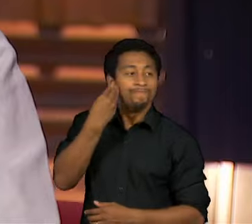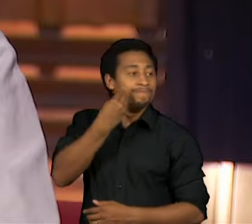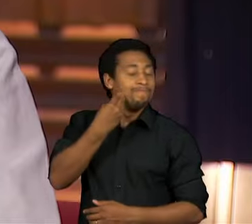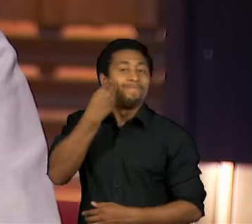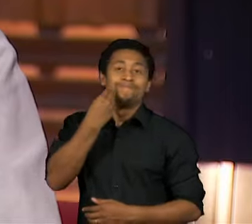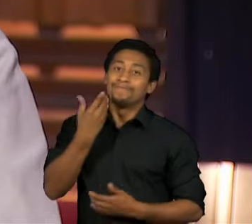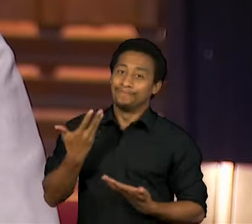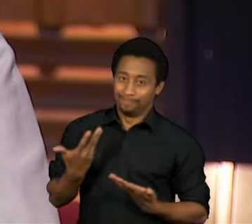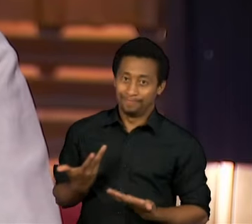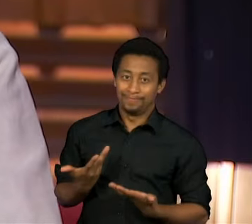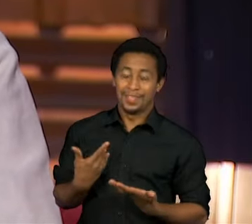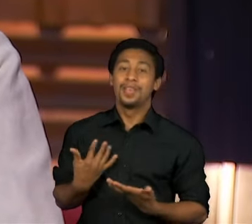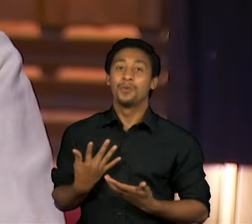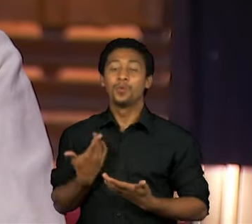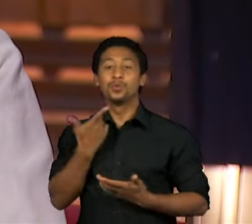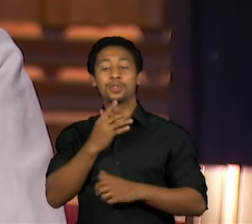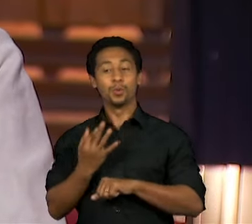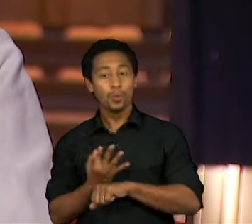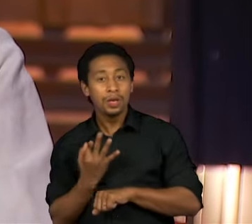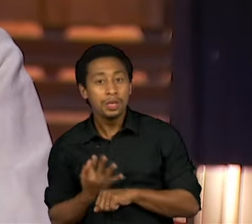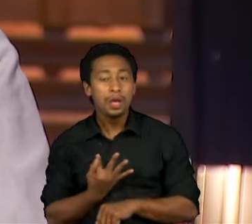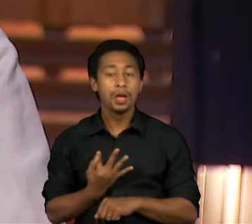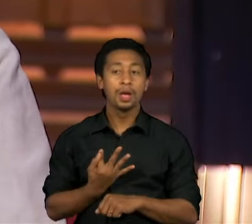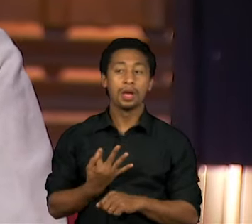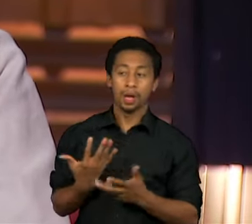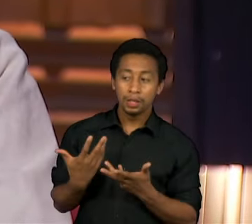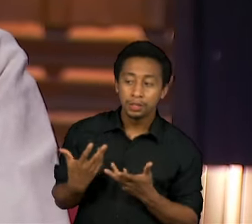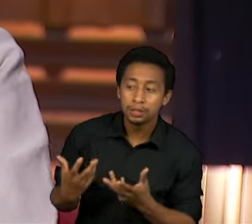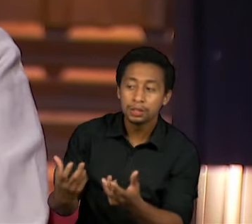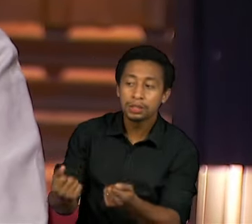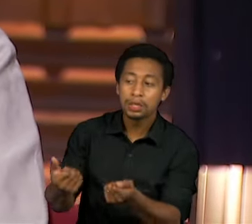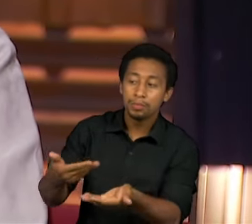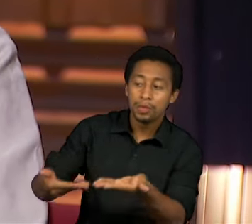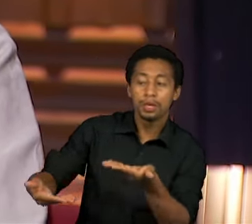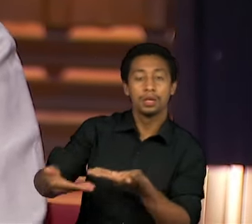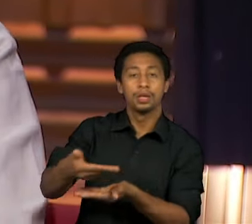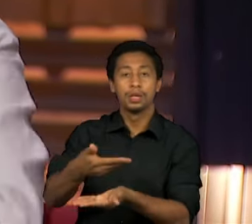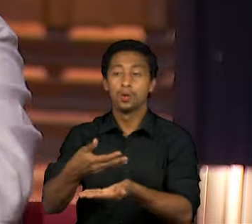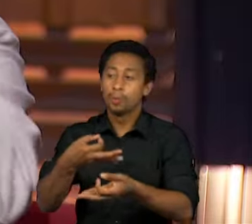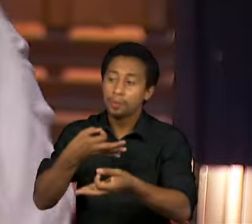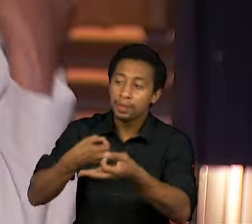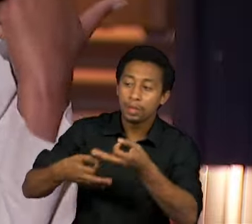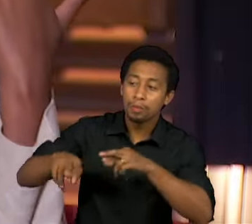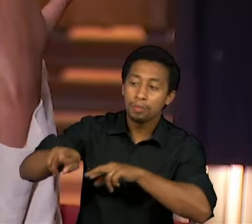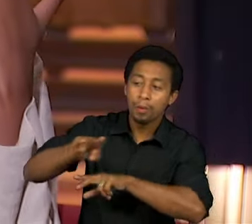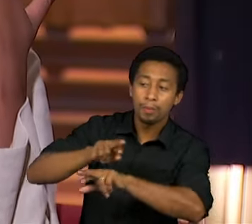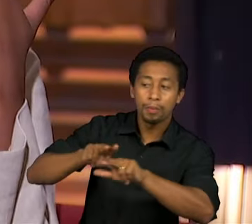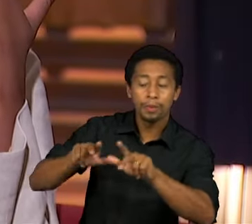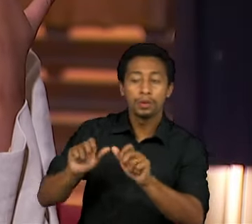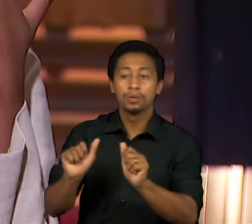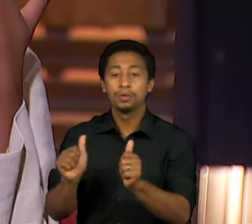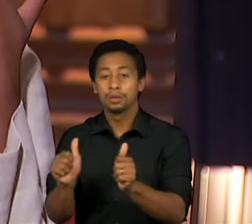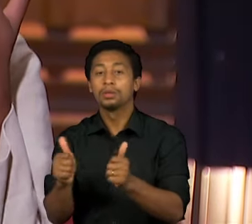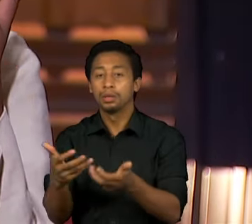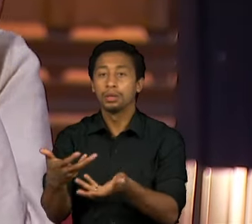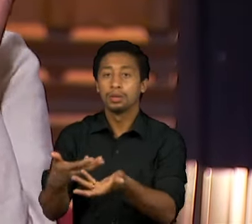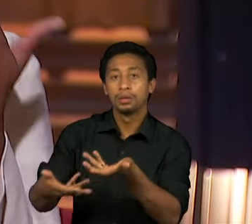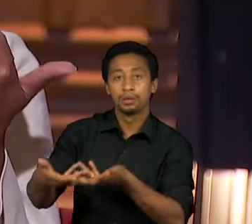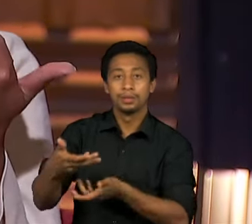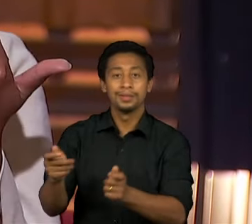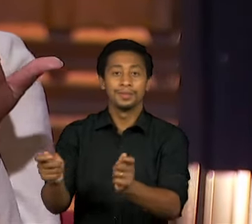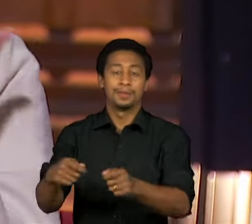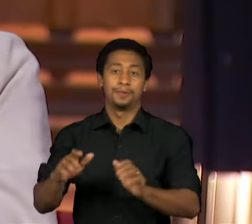tolerante eu aceito muito mais as pessoas eu aceito muito mais se fosse dizer para ir para a Camila mais nova era